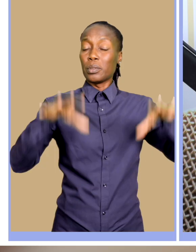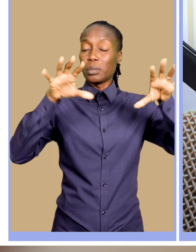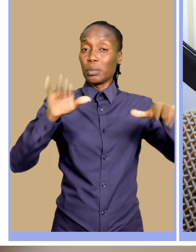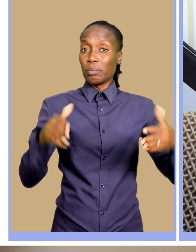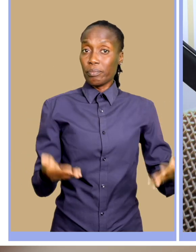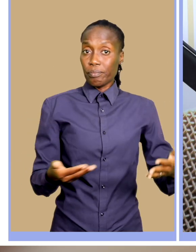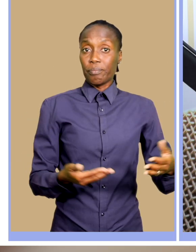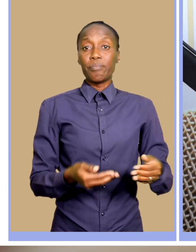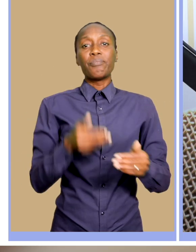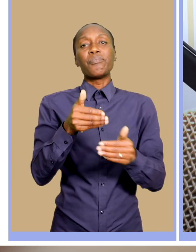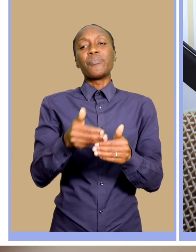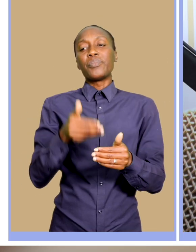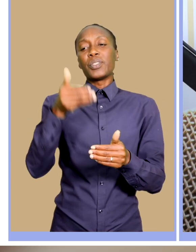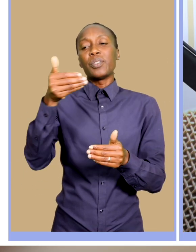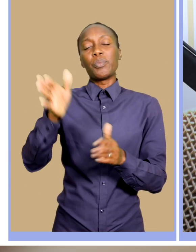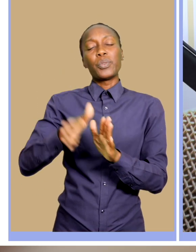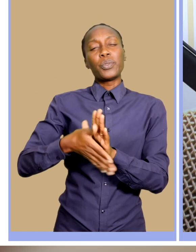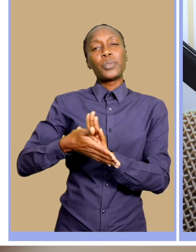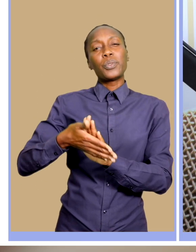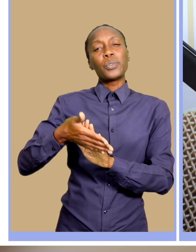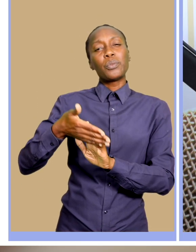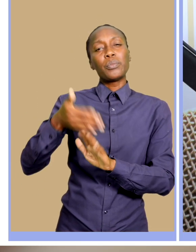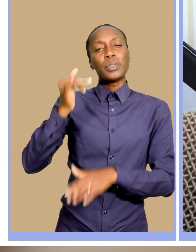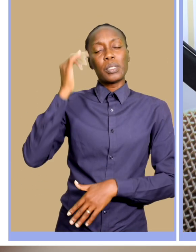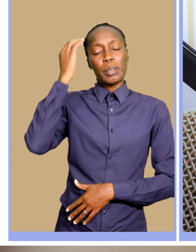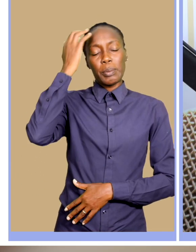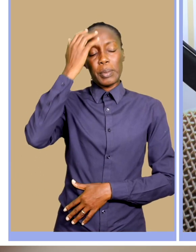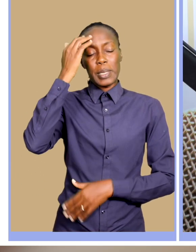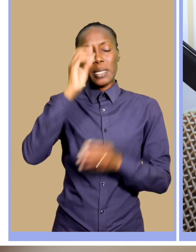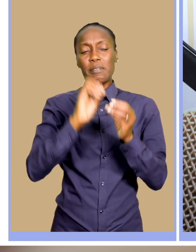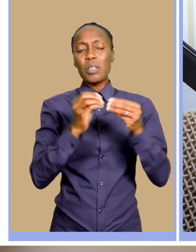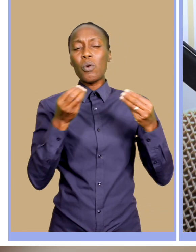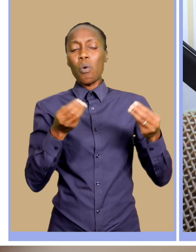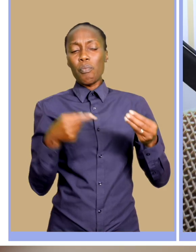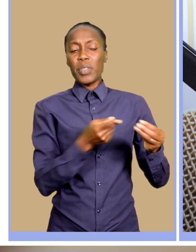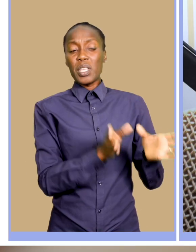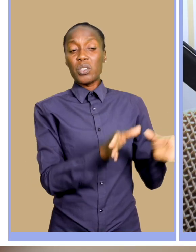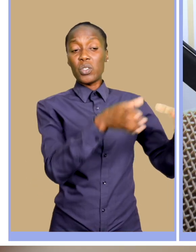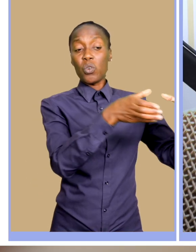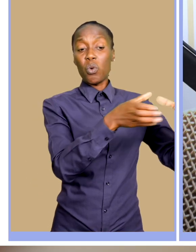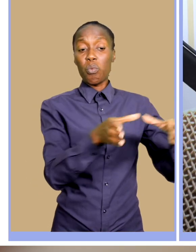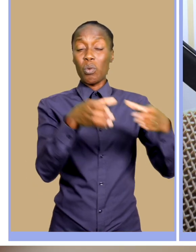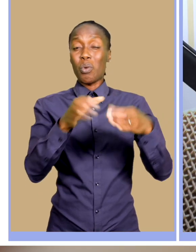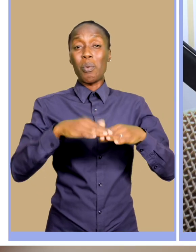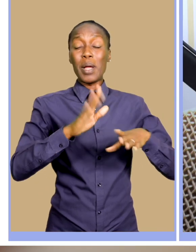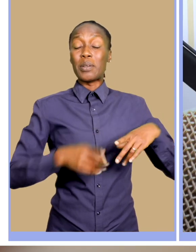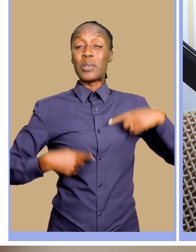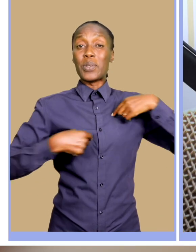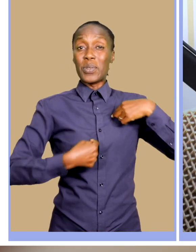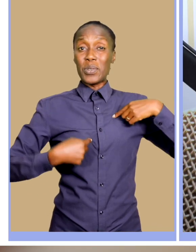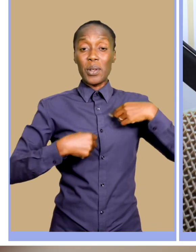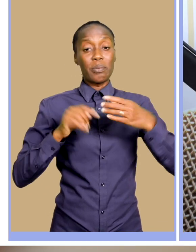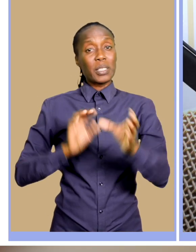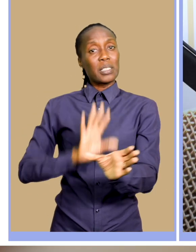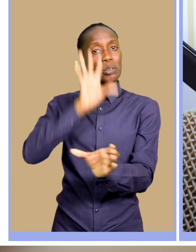a pensar nesta vulnerabilidade nos grupos vulneráveis e incluímos também algumas